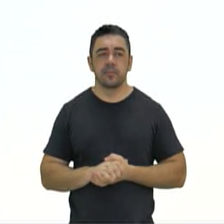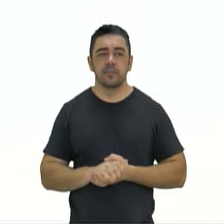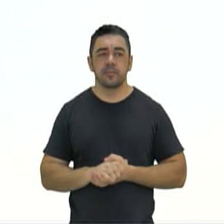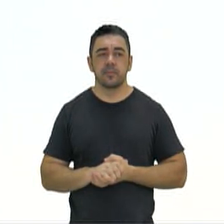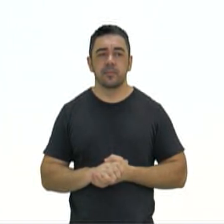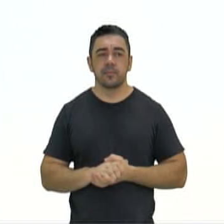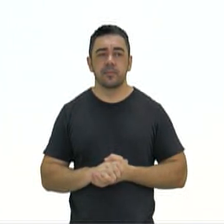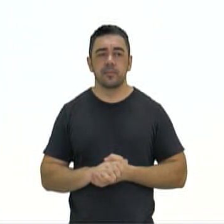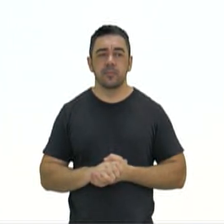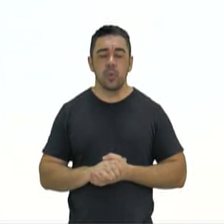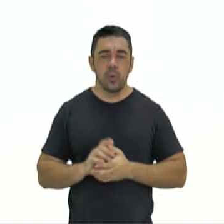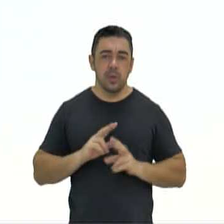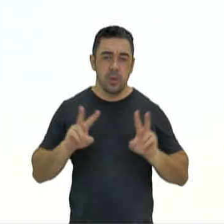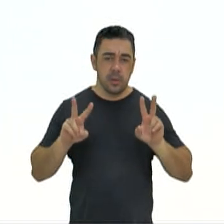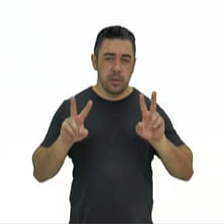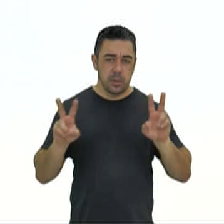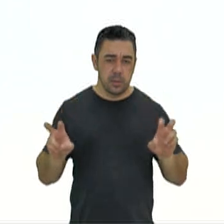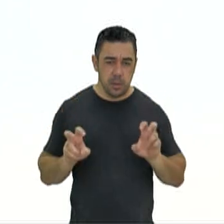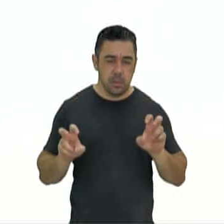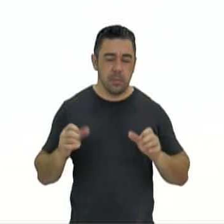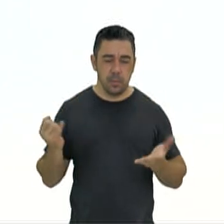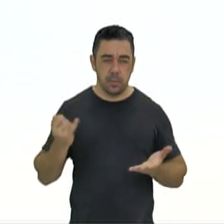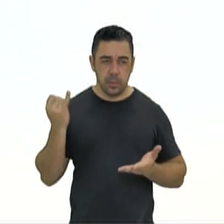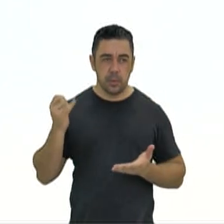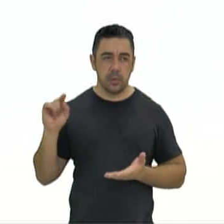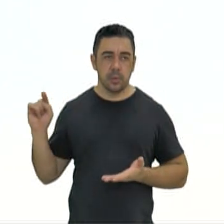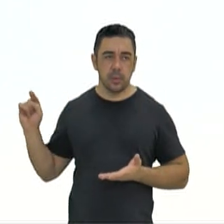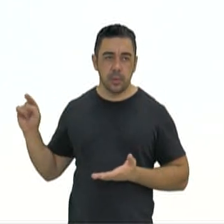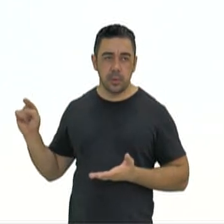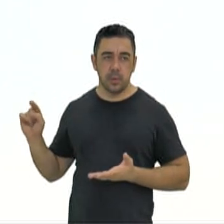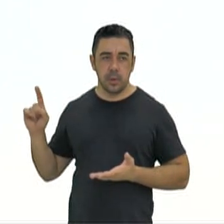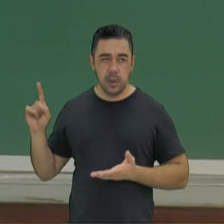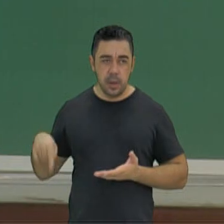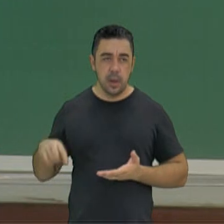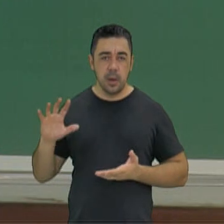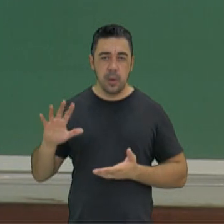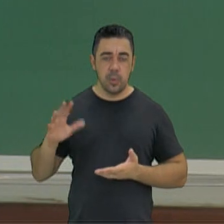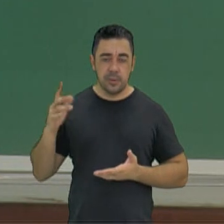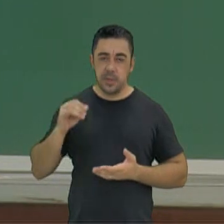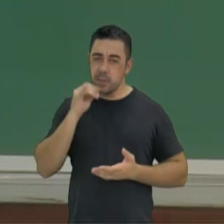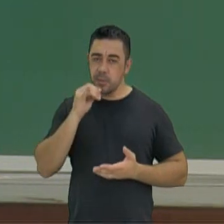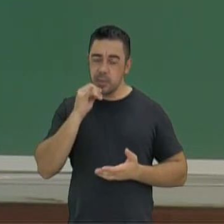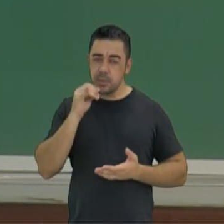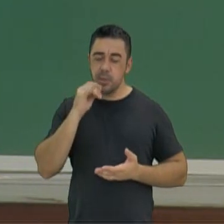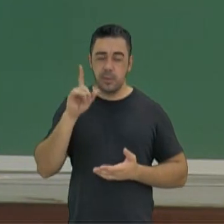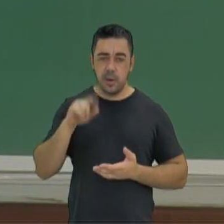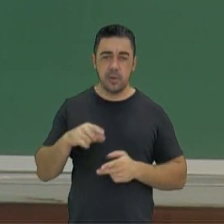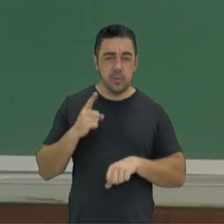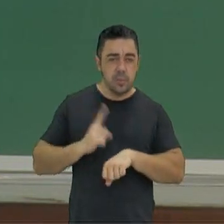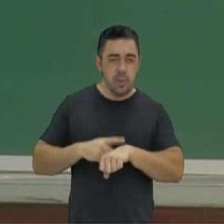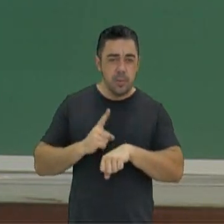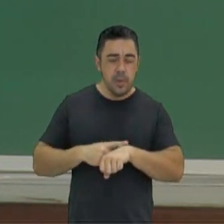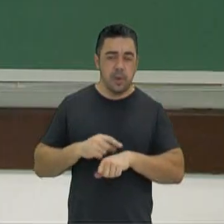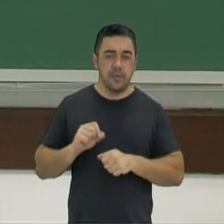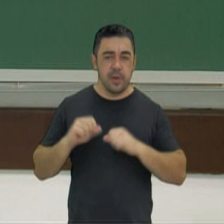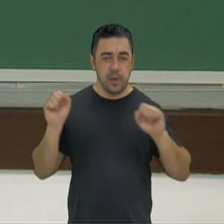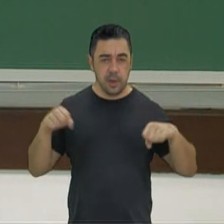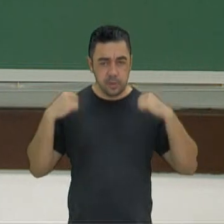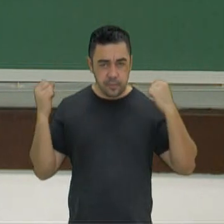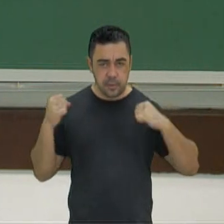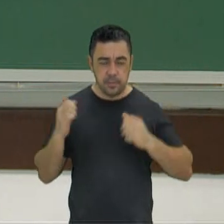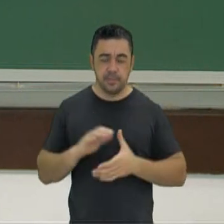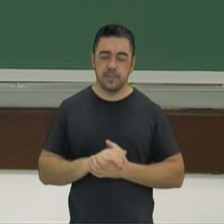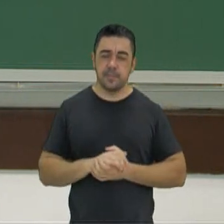Um outro tema importante nesse contexto é a asma induzida pelo exercício. Então, uma pessoa